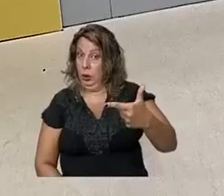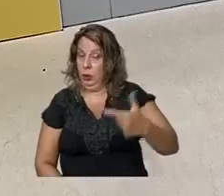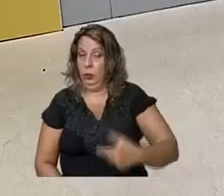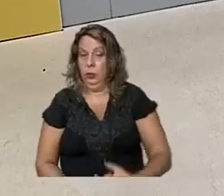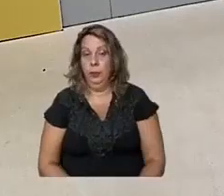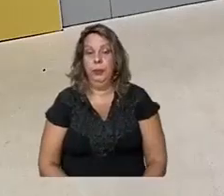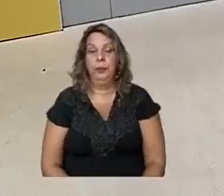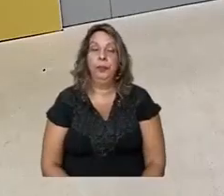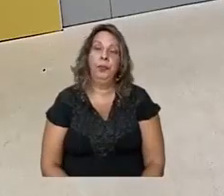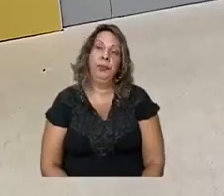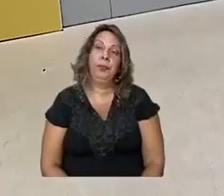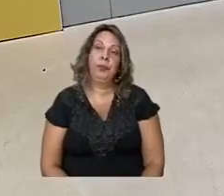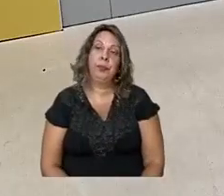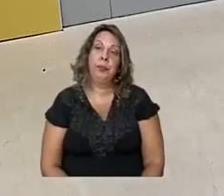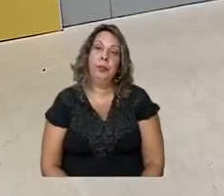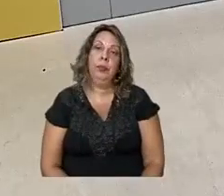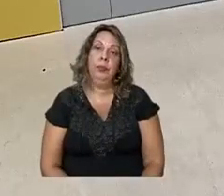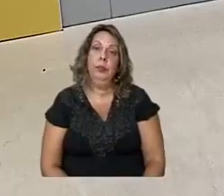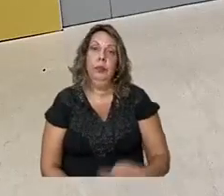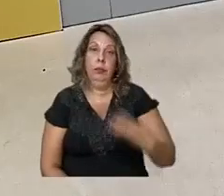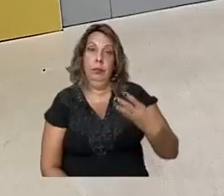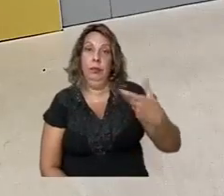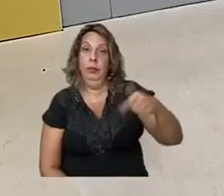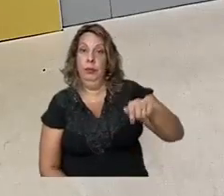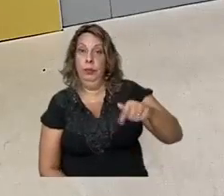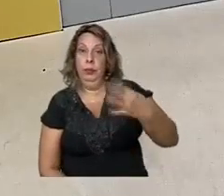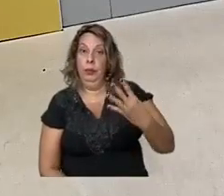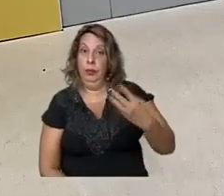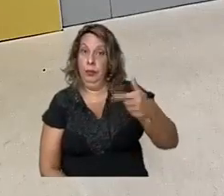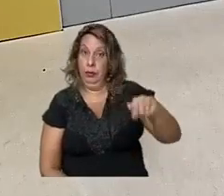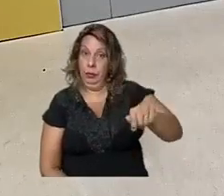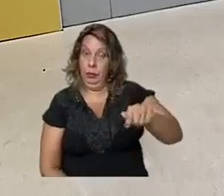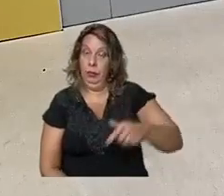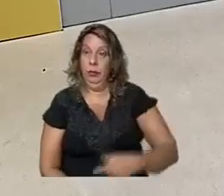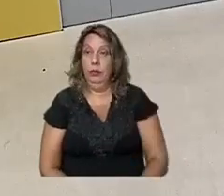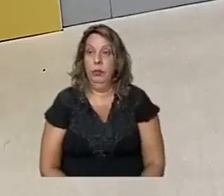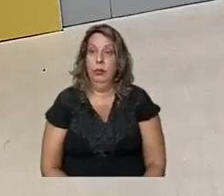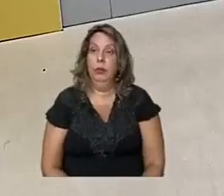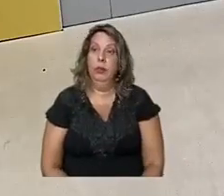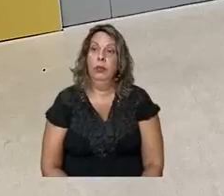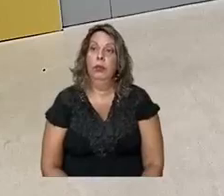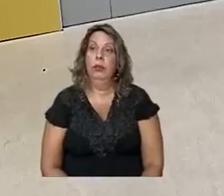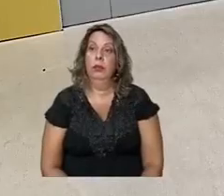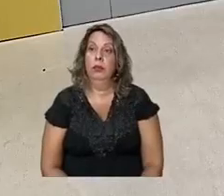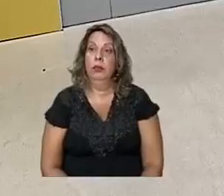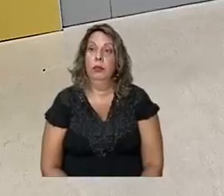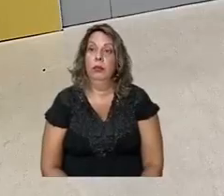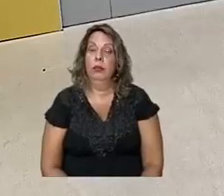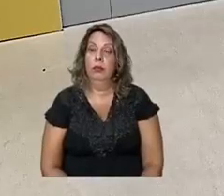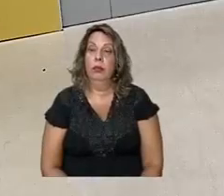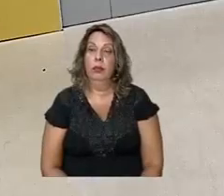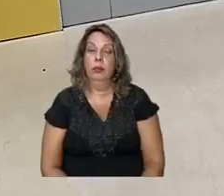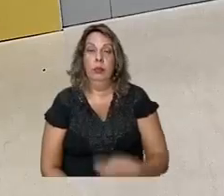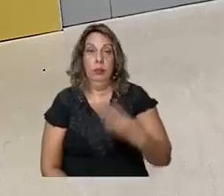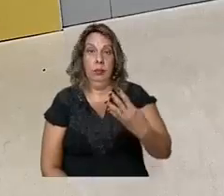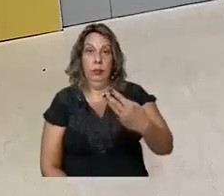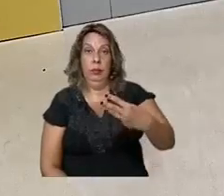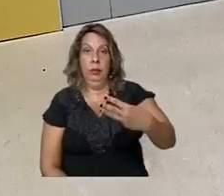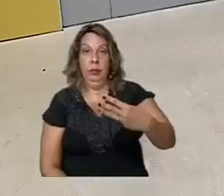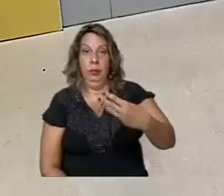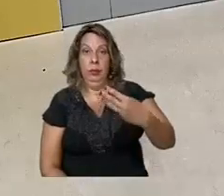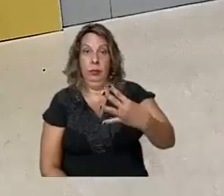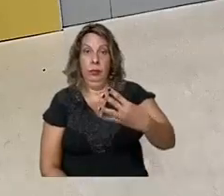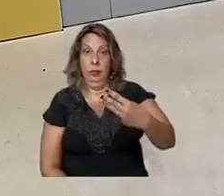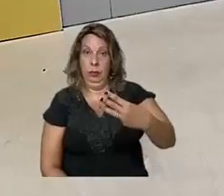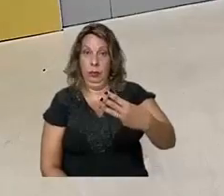32, 32, 47, saiu agora, 47, na sequência